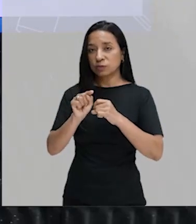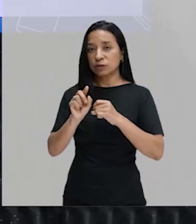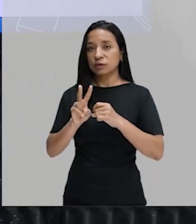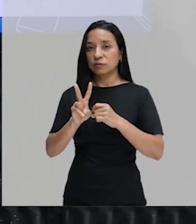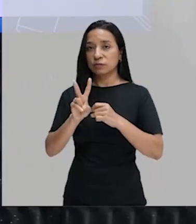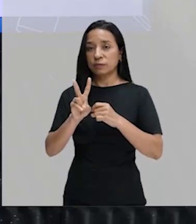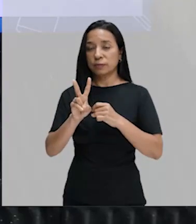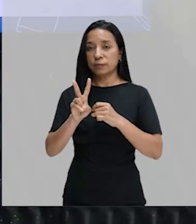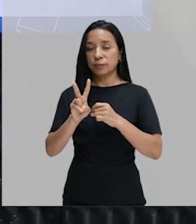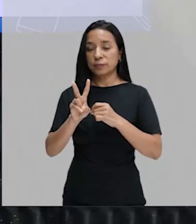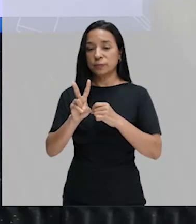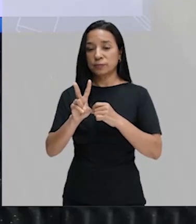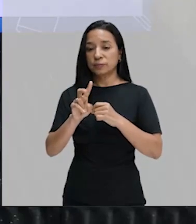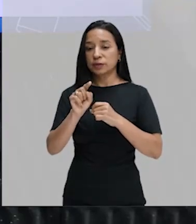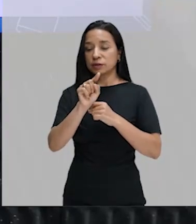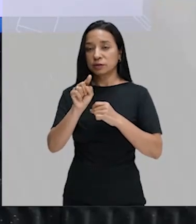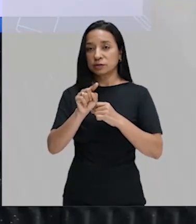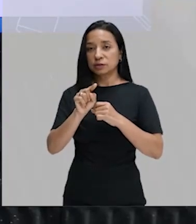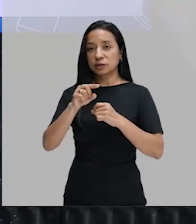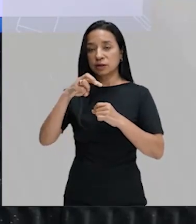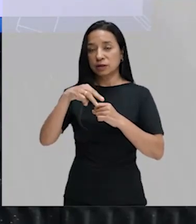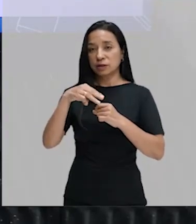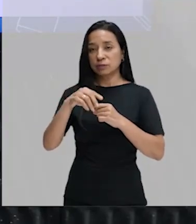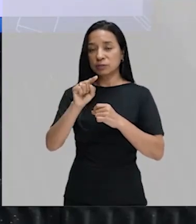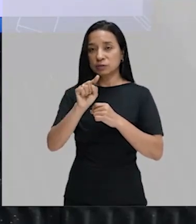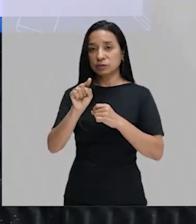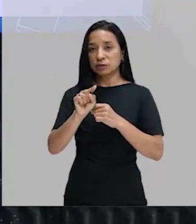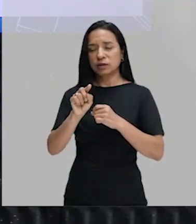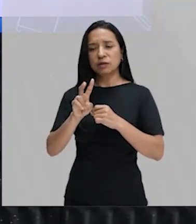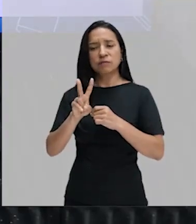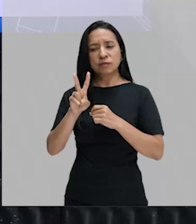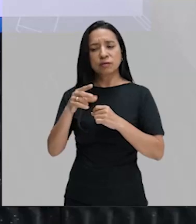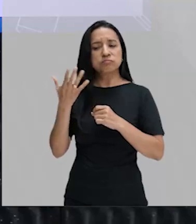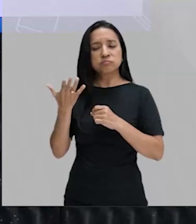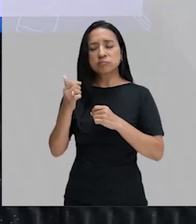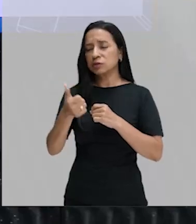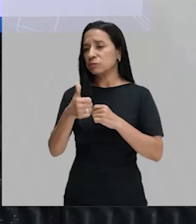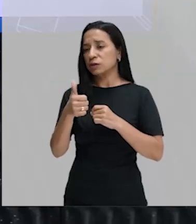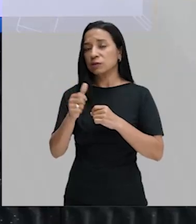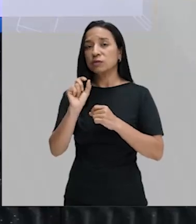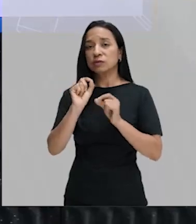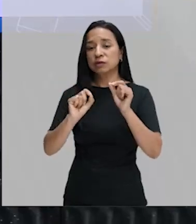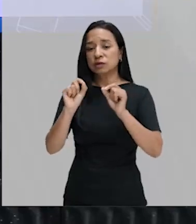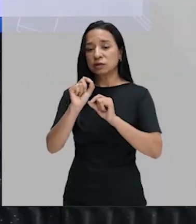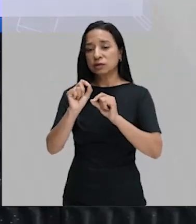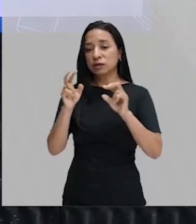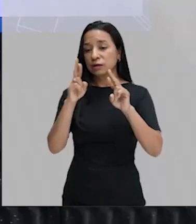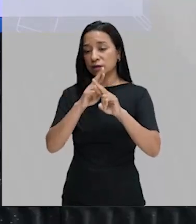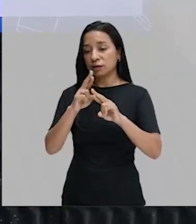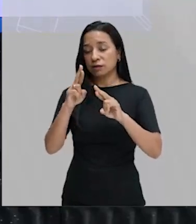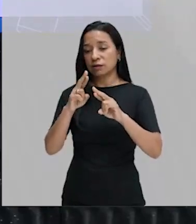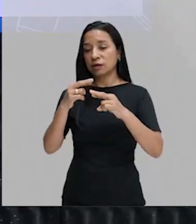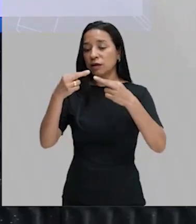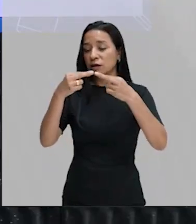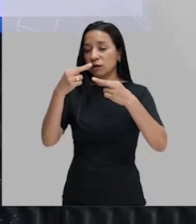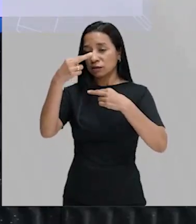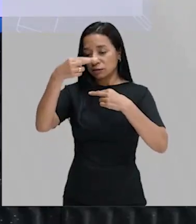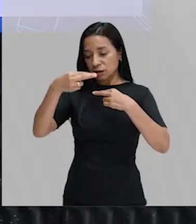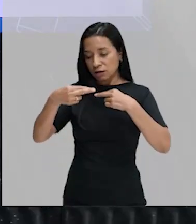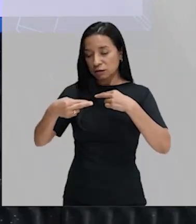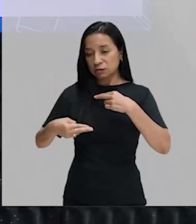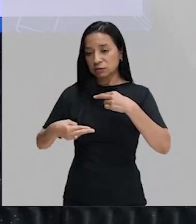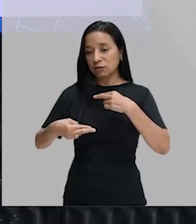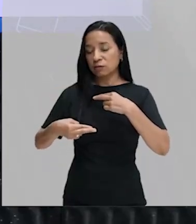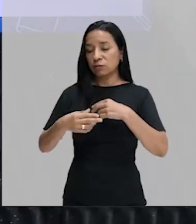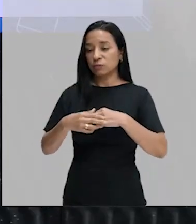né? ZM e ZV. Quem é que vem primeiro, o ZM ou o ZV? Vamos olhar aqui na relação de dominância e recessividade. Eu